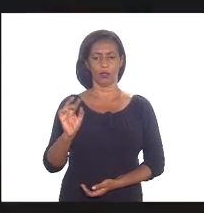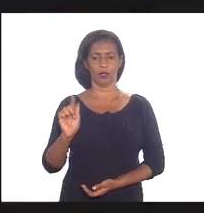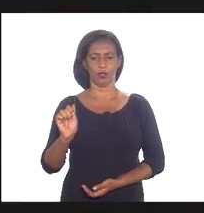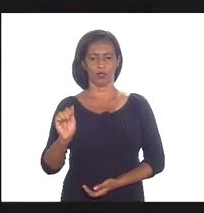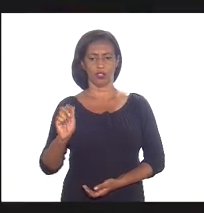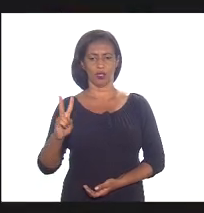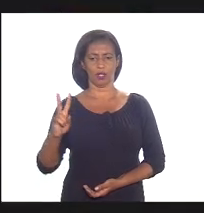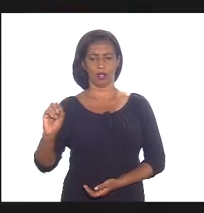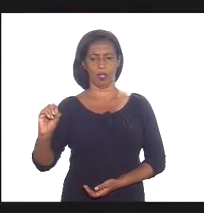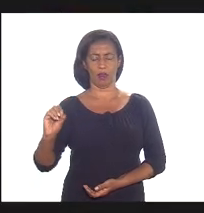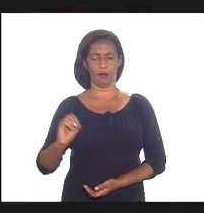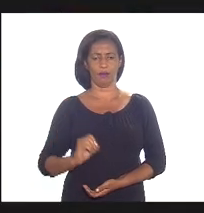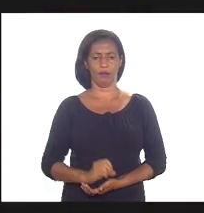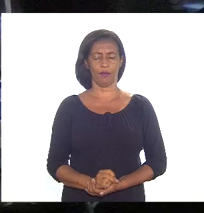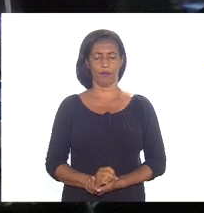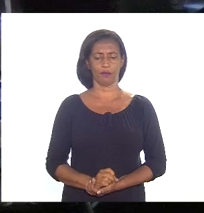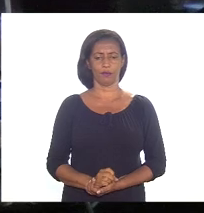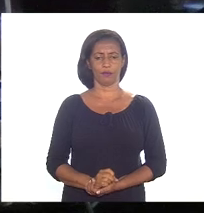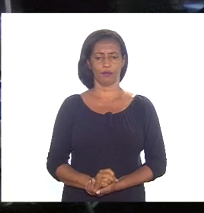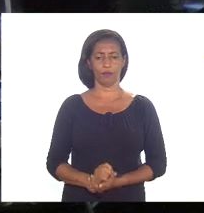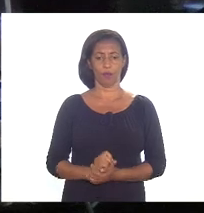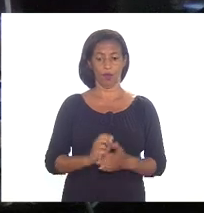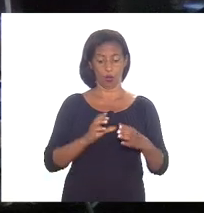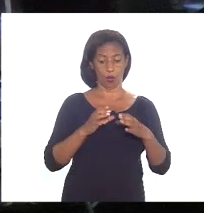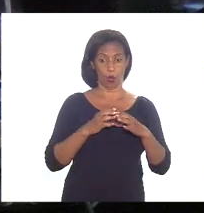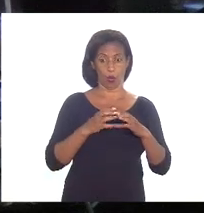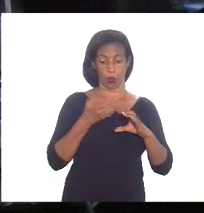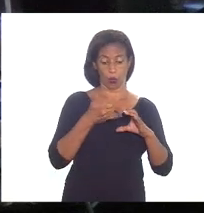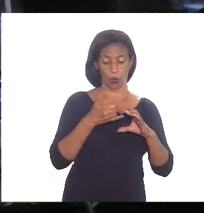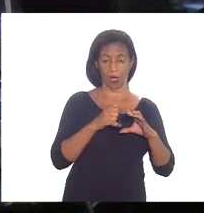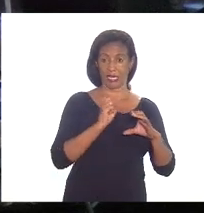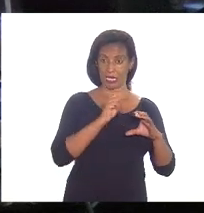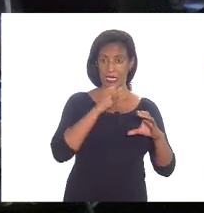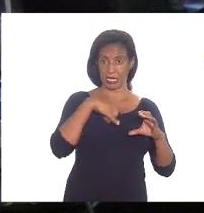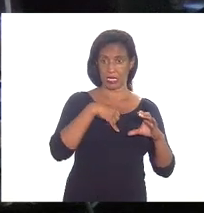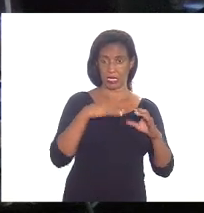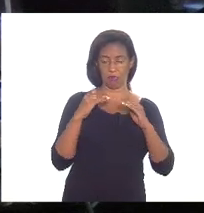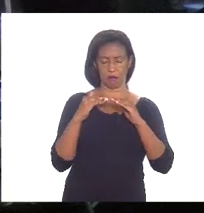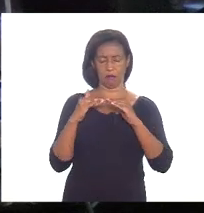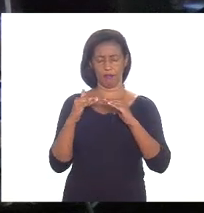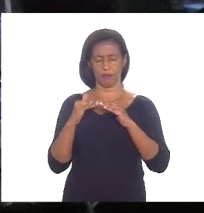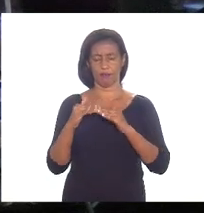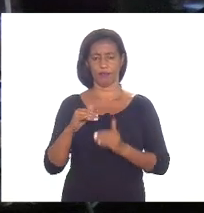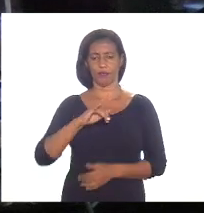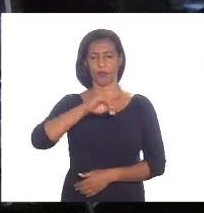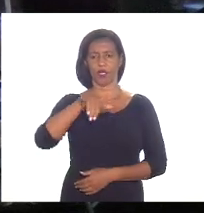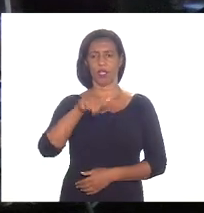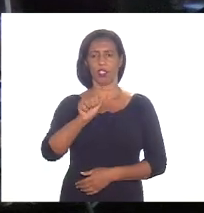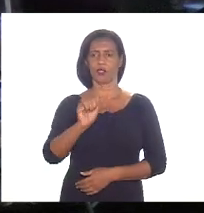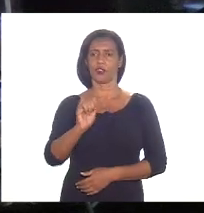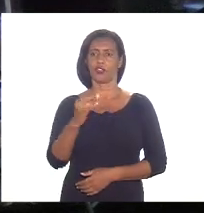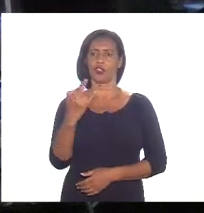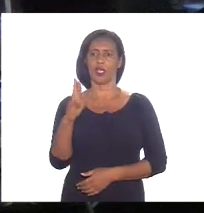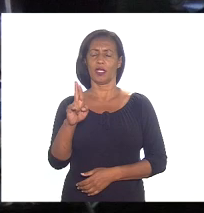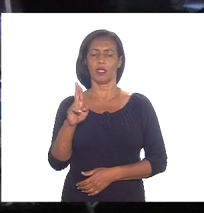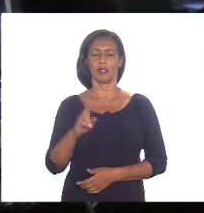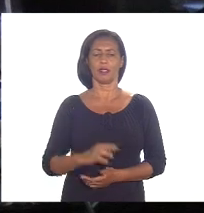Gustavo Schmidt votou sim no grupo. Favorável. Deputado Jair Bittencourt.